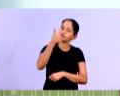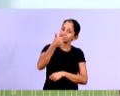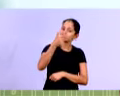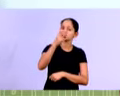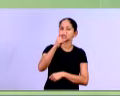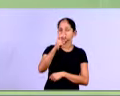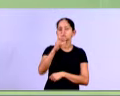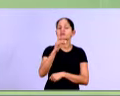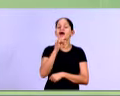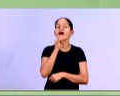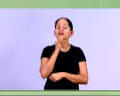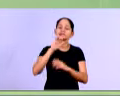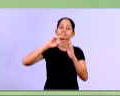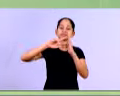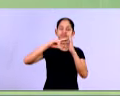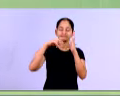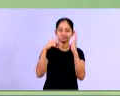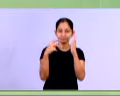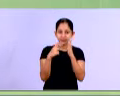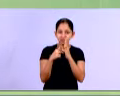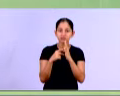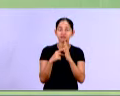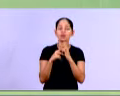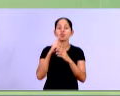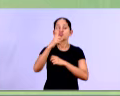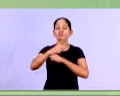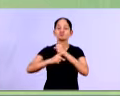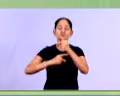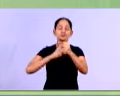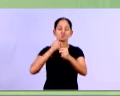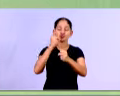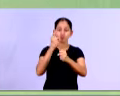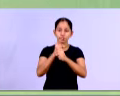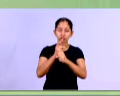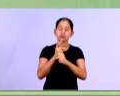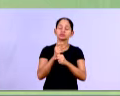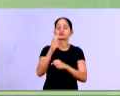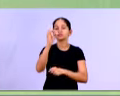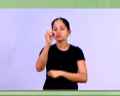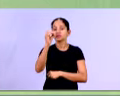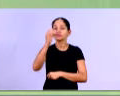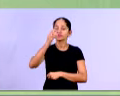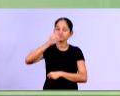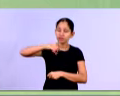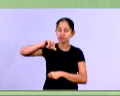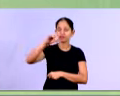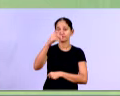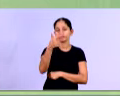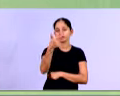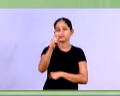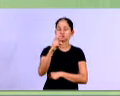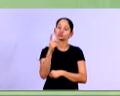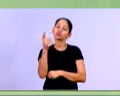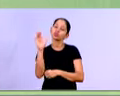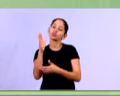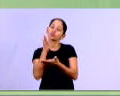1,25. Ou seja, um ano inteiro completo e 0,25 de outro, ok?